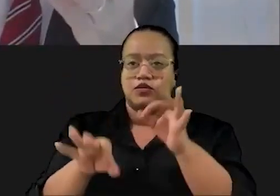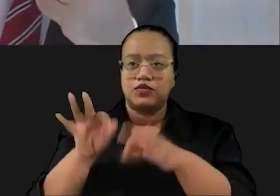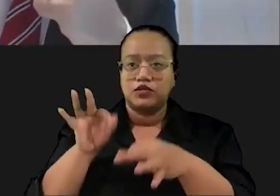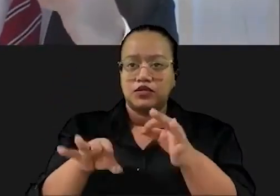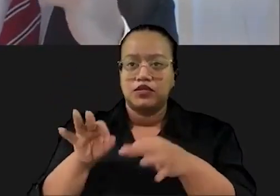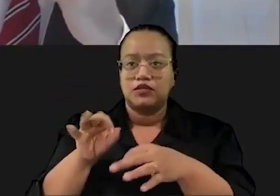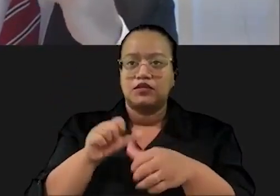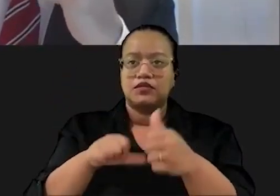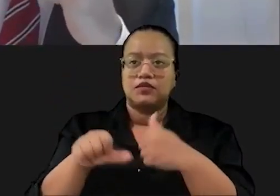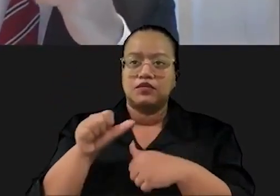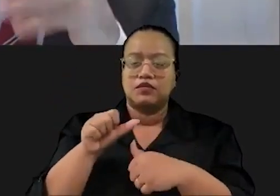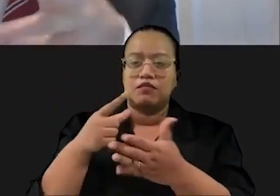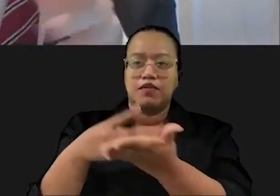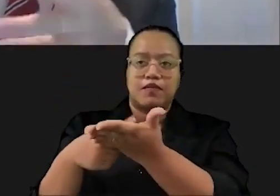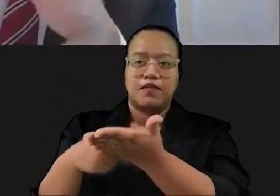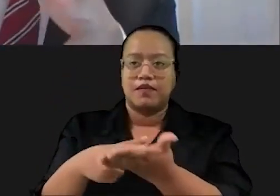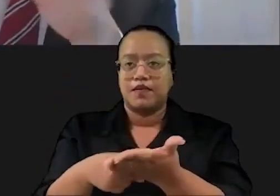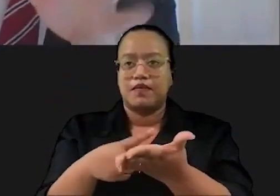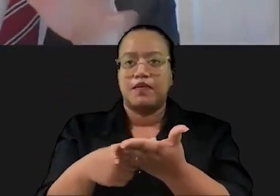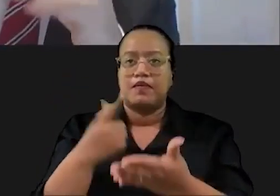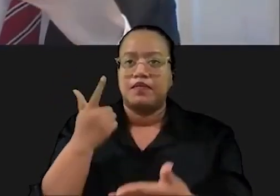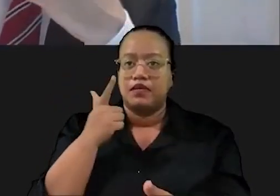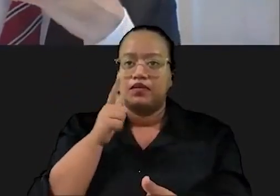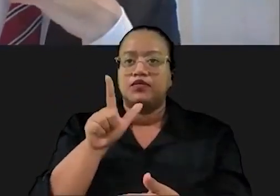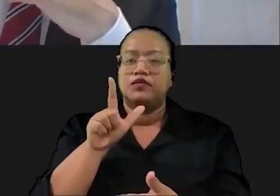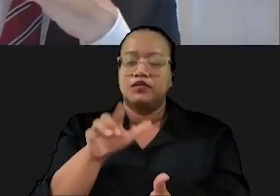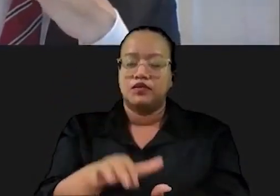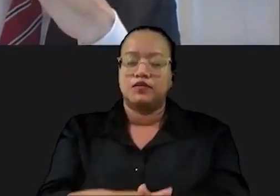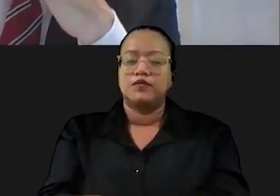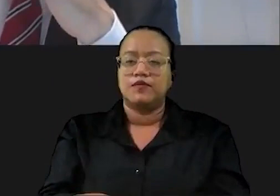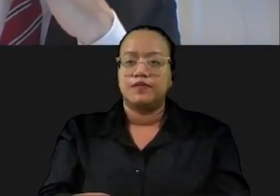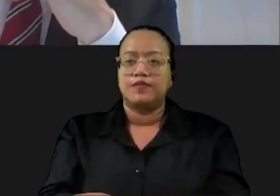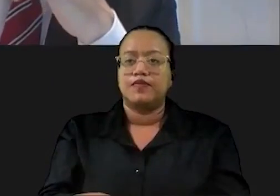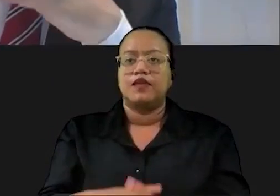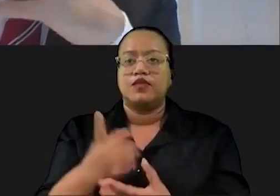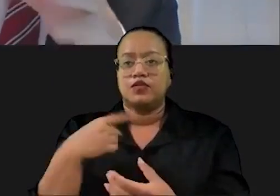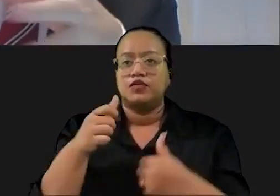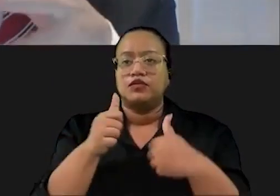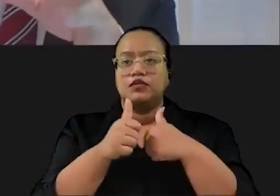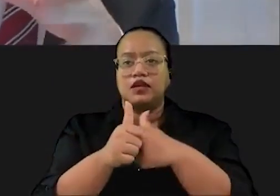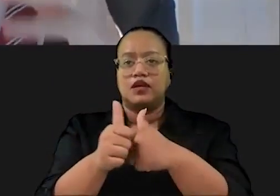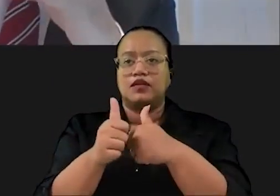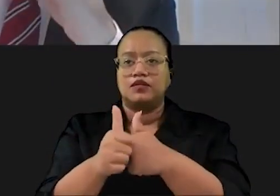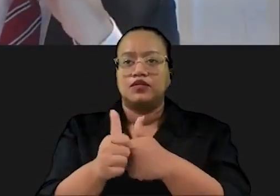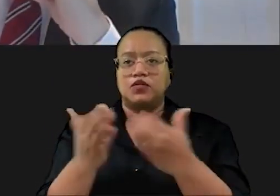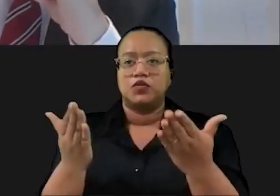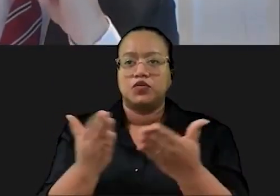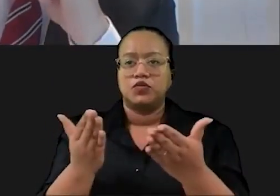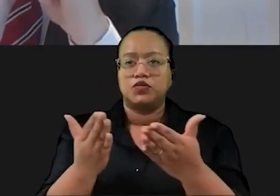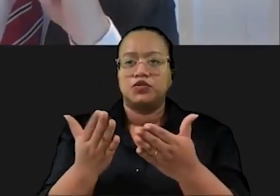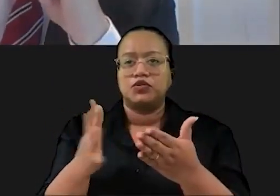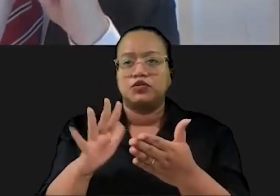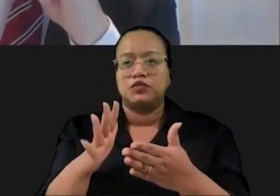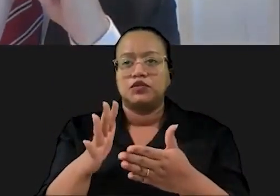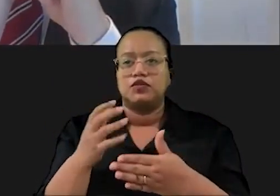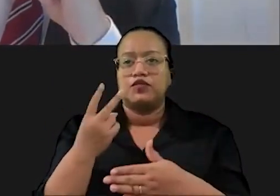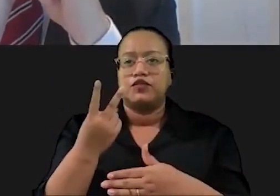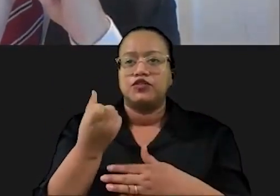acompanhando esses números do GF São Paulo. Atualmente, basicamente, 28%, aproximadamente 30% dos